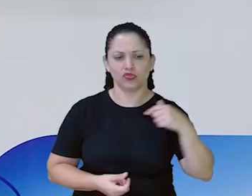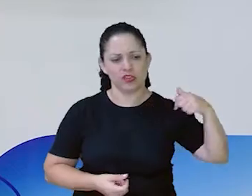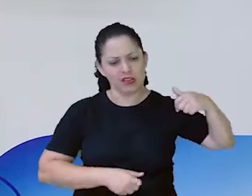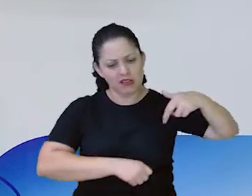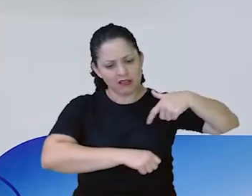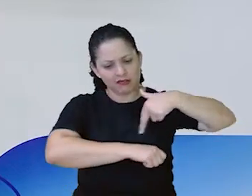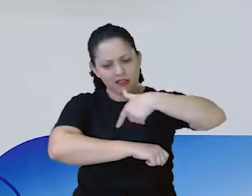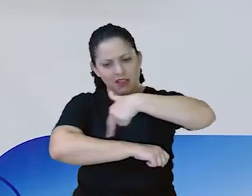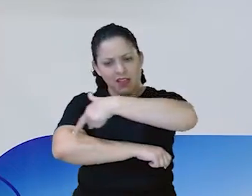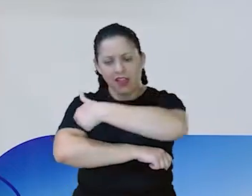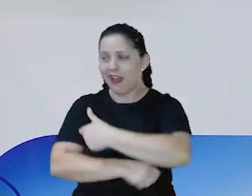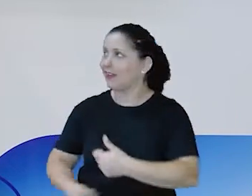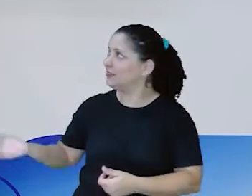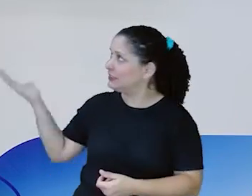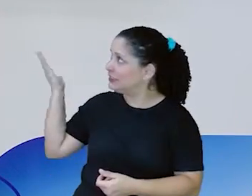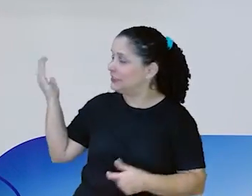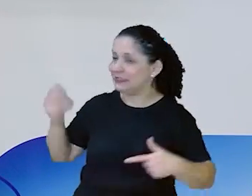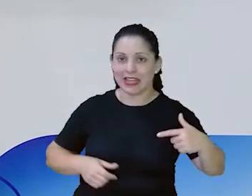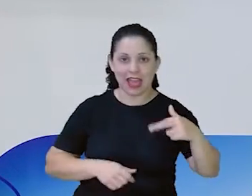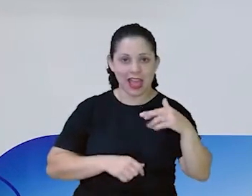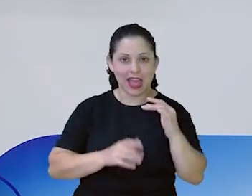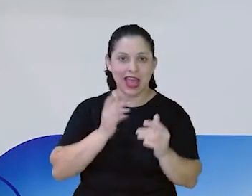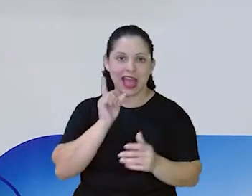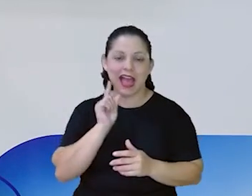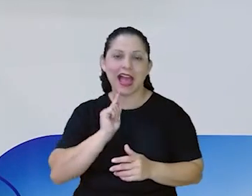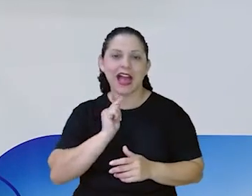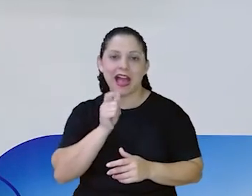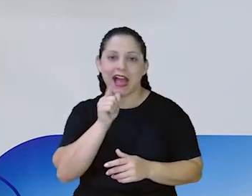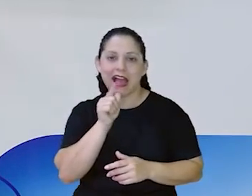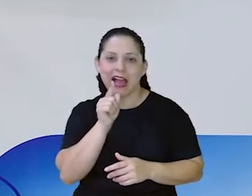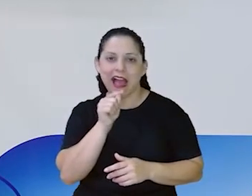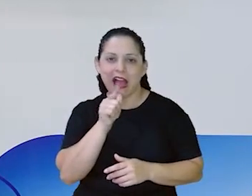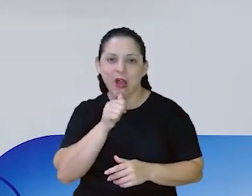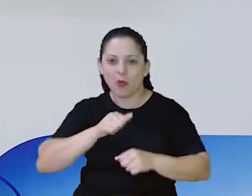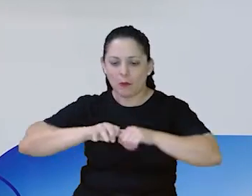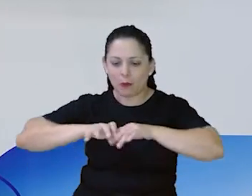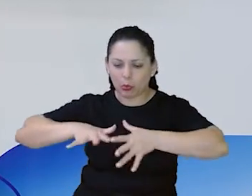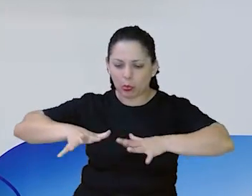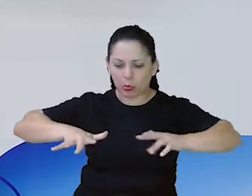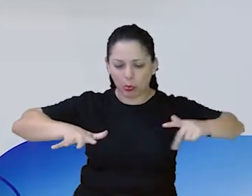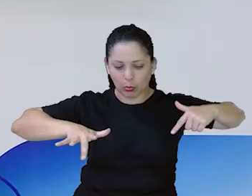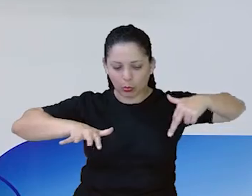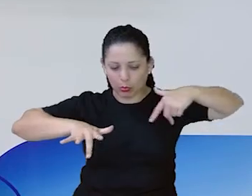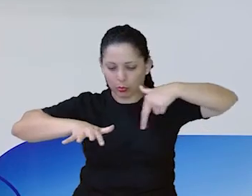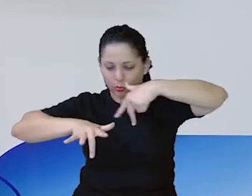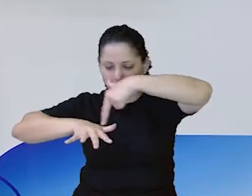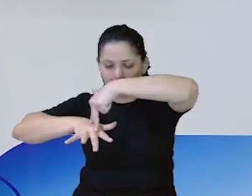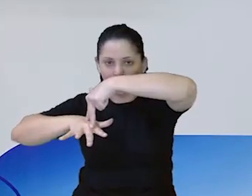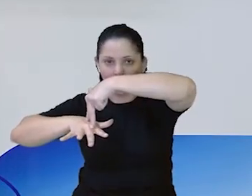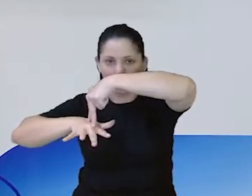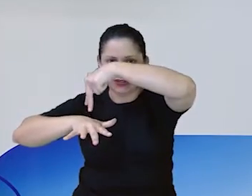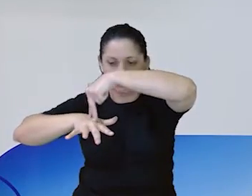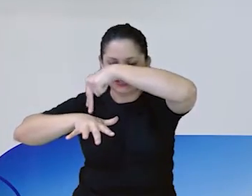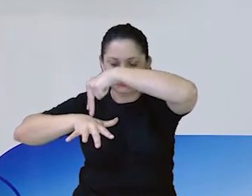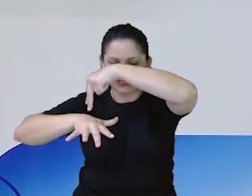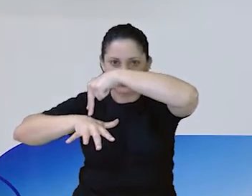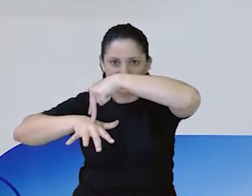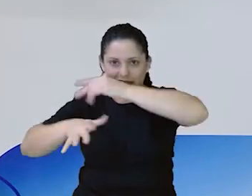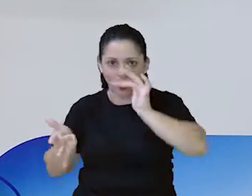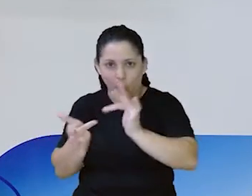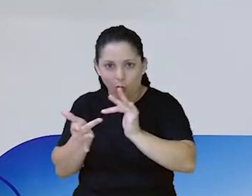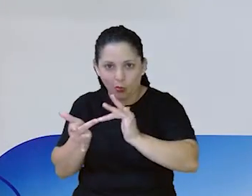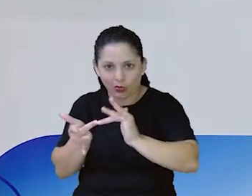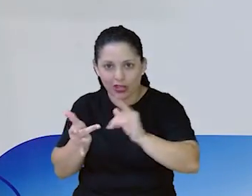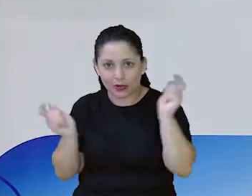como esse aí, descalço, a gente não sabe aí a origem dessa água que está escorrendo aí na rua, se a gente transita por um espaço como esse descalço, a